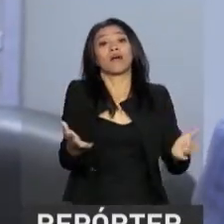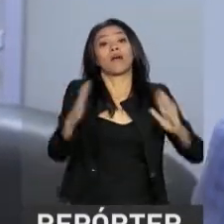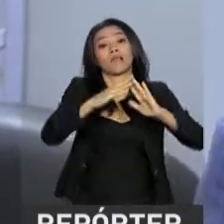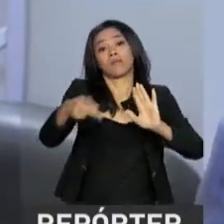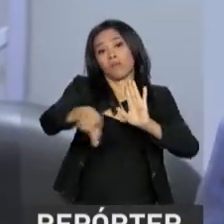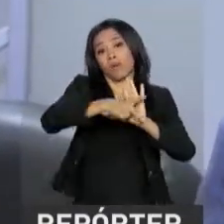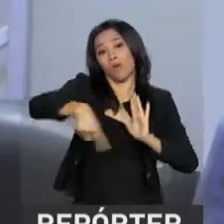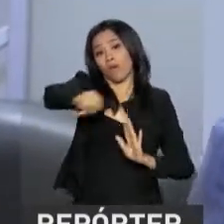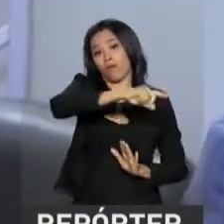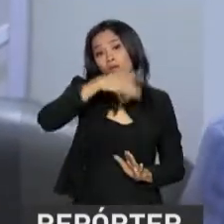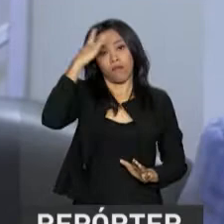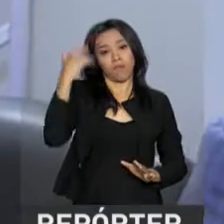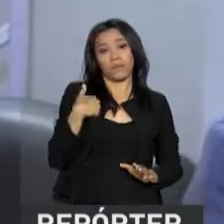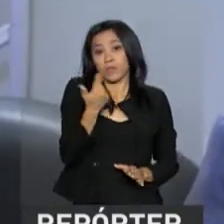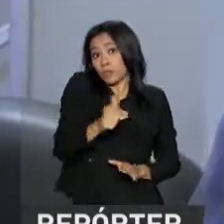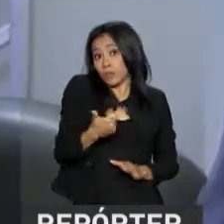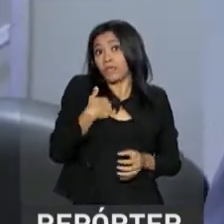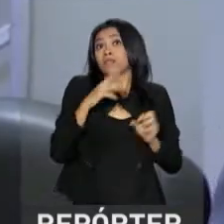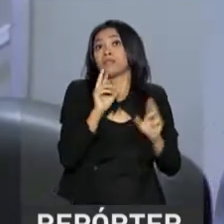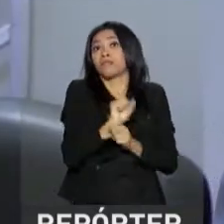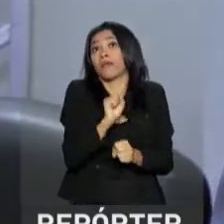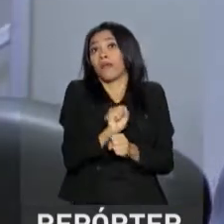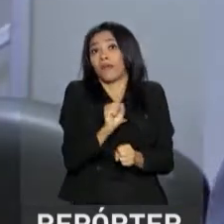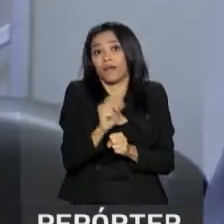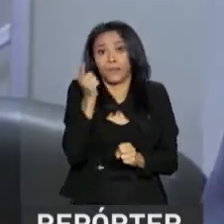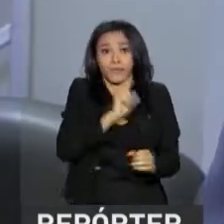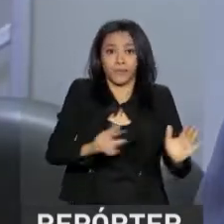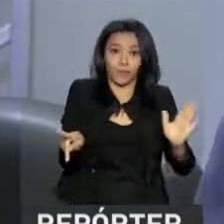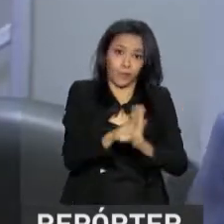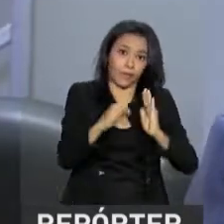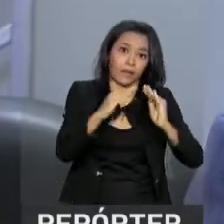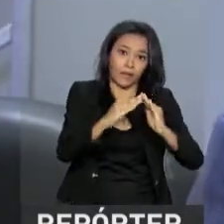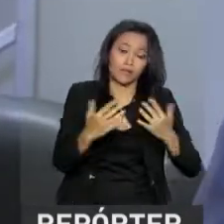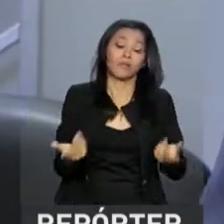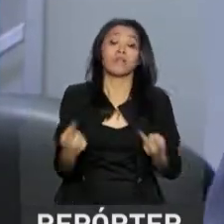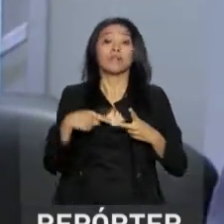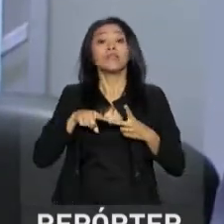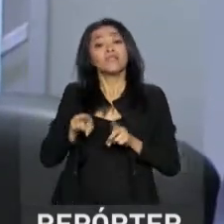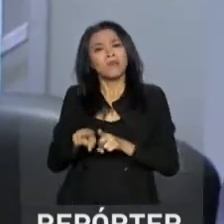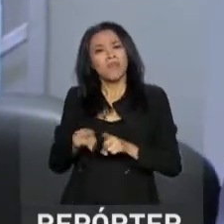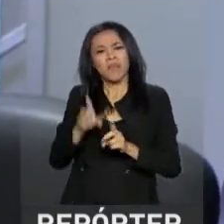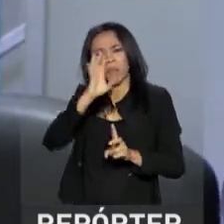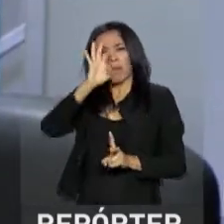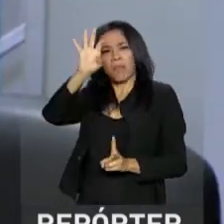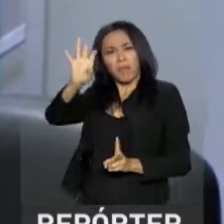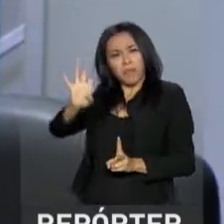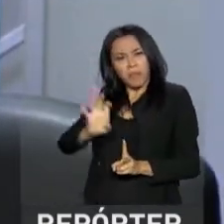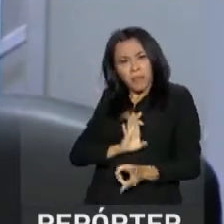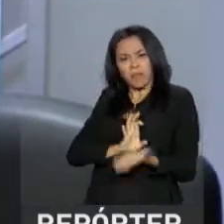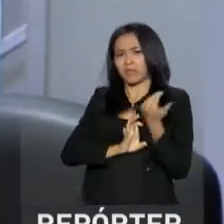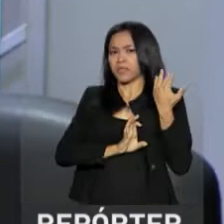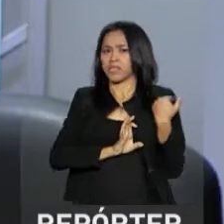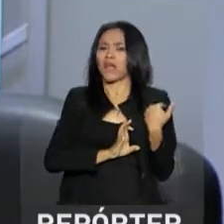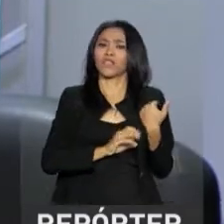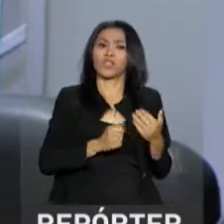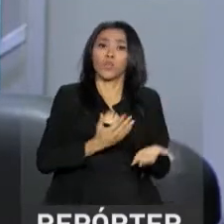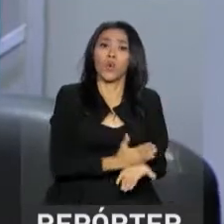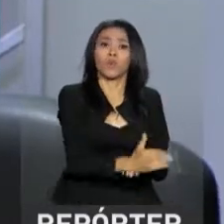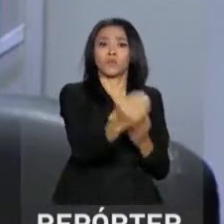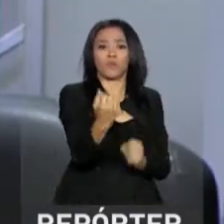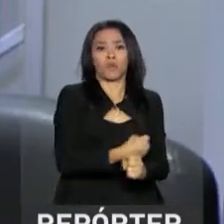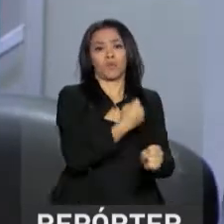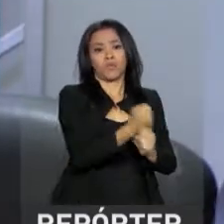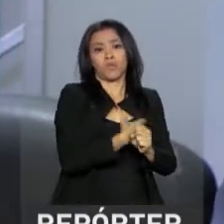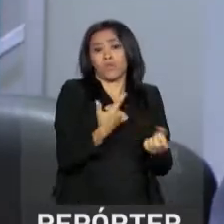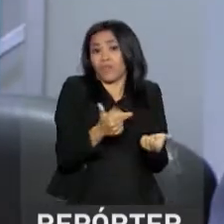tanto esperam por ter o seu tempo e também porque fomos duramente criticados em uma obra que iniciou se sem planejamento sem